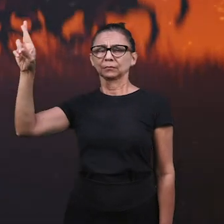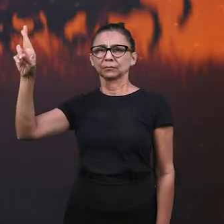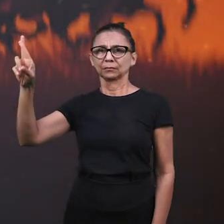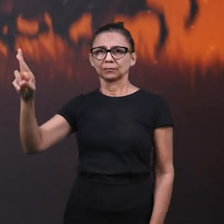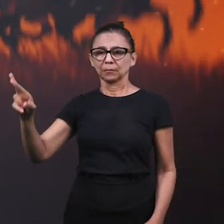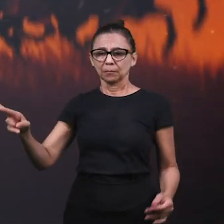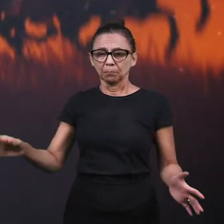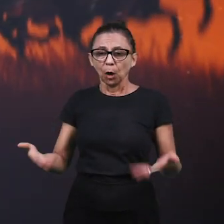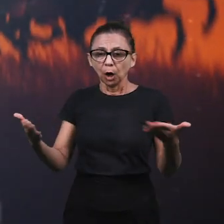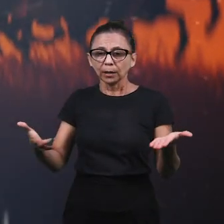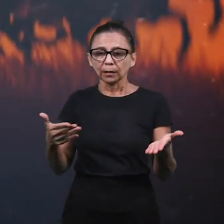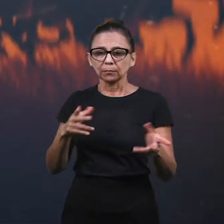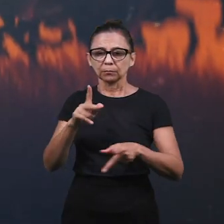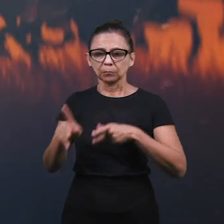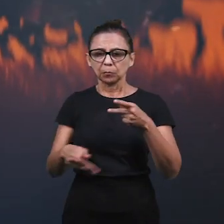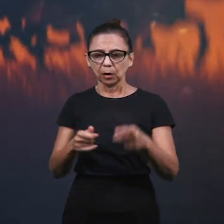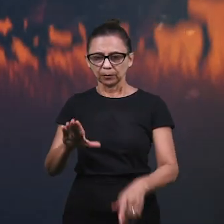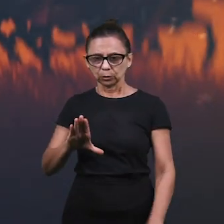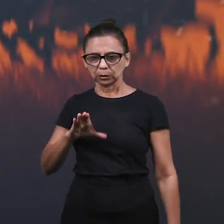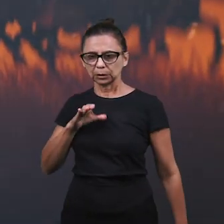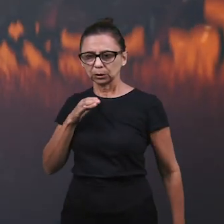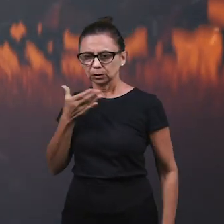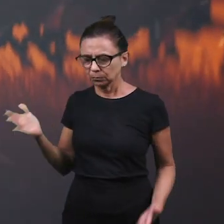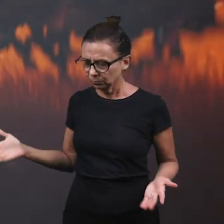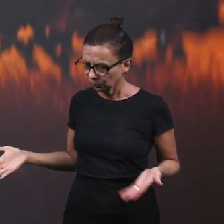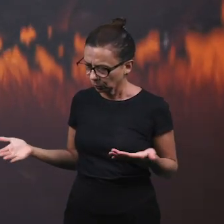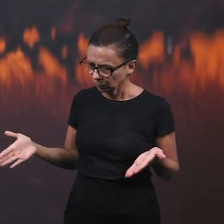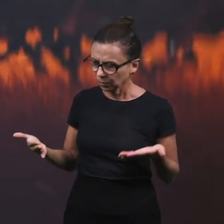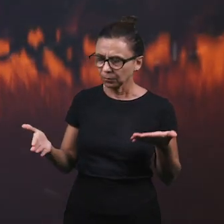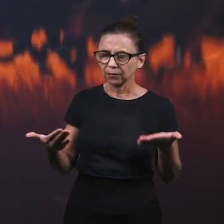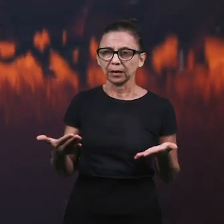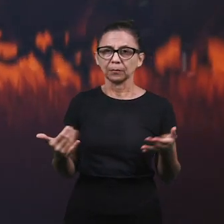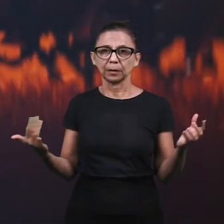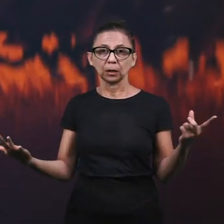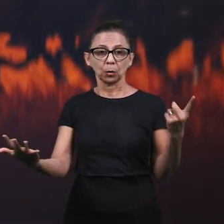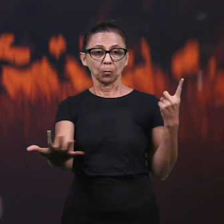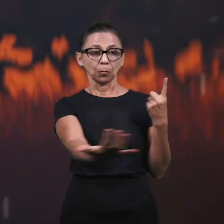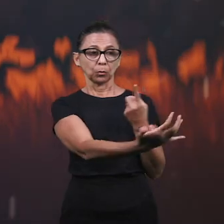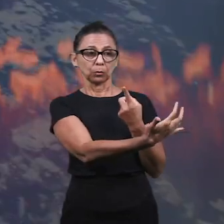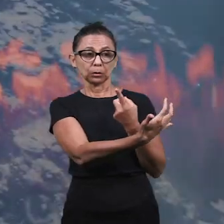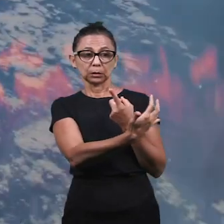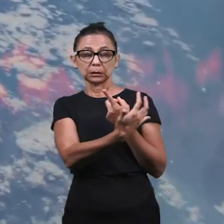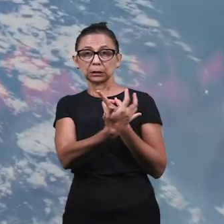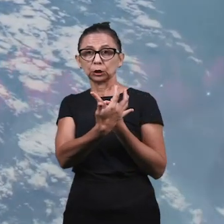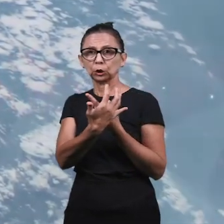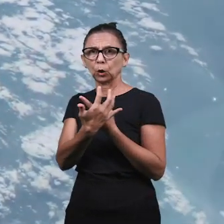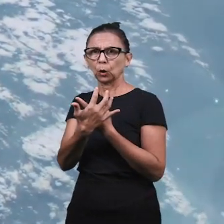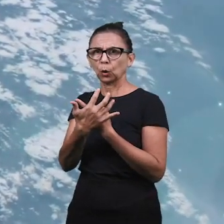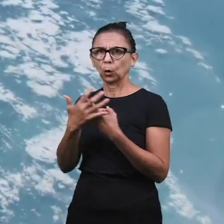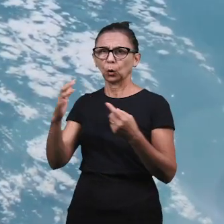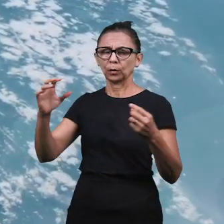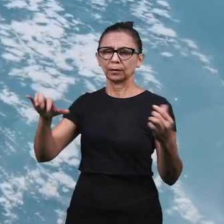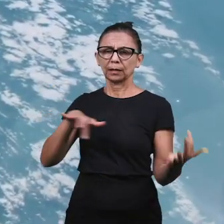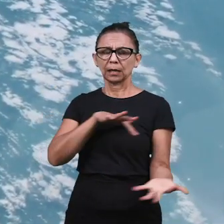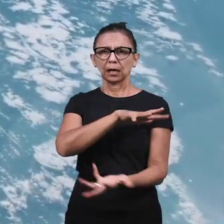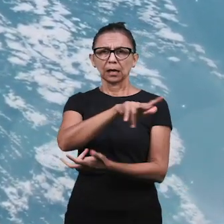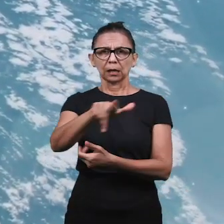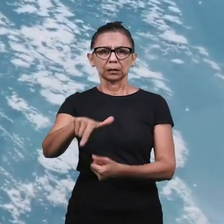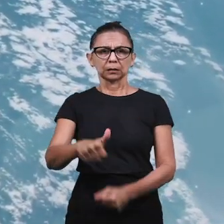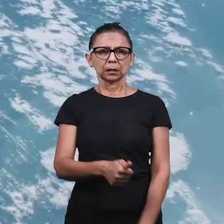Senhor despertou como um valente para nos proteger.